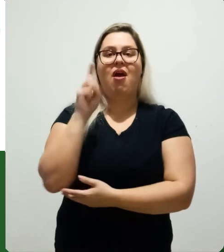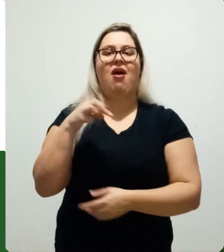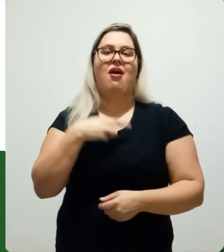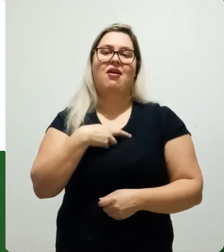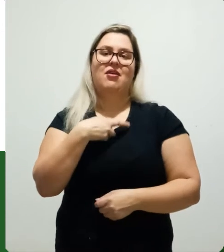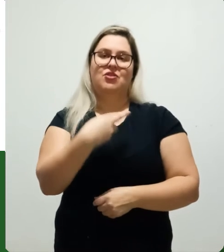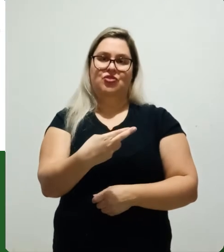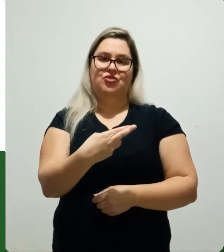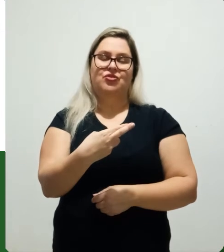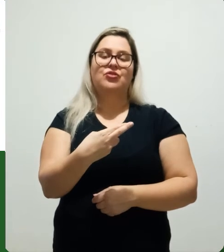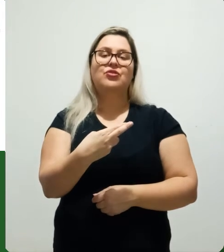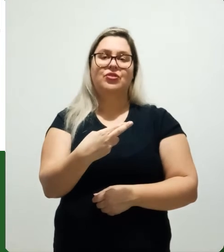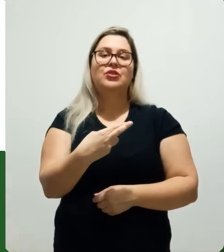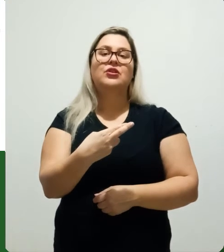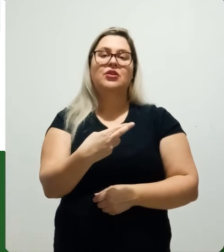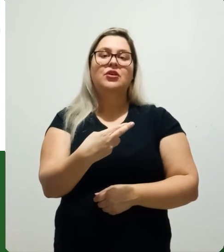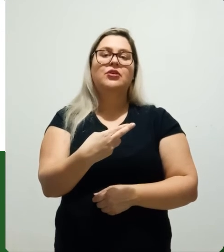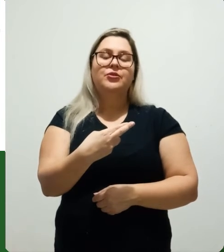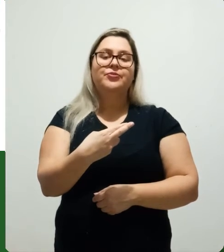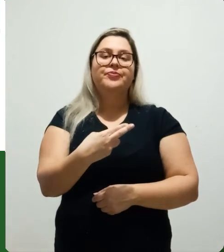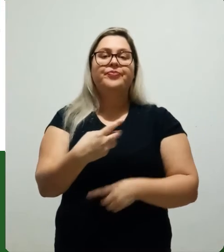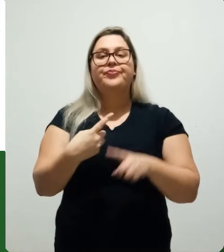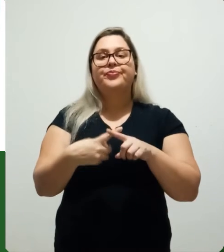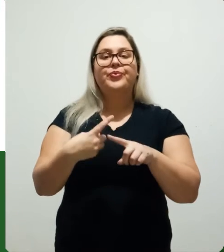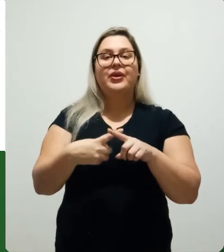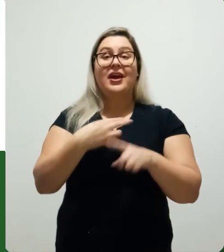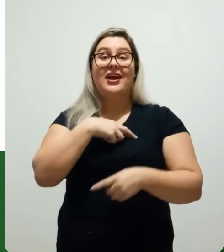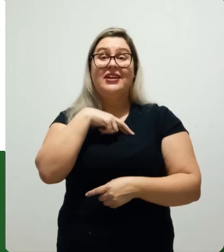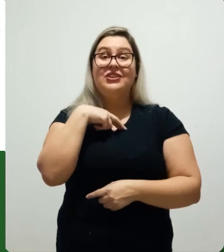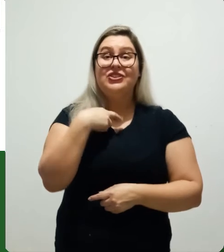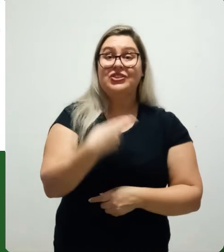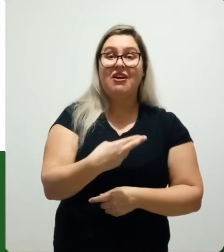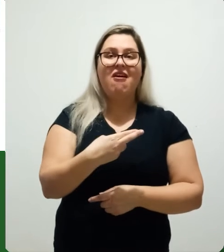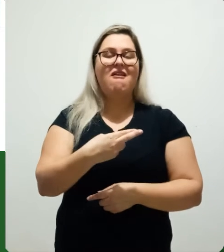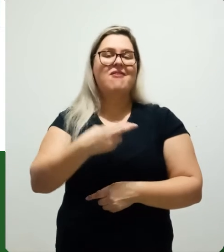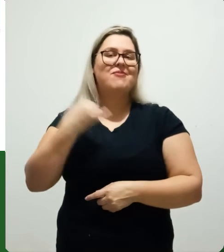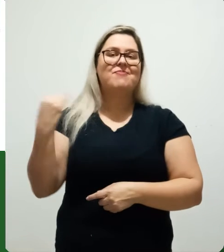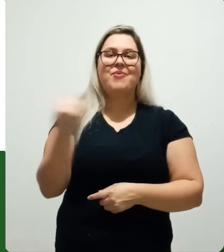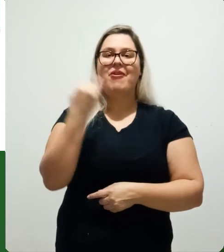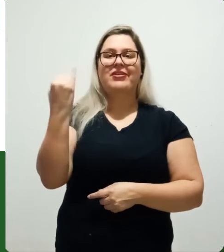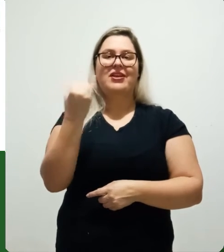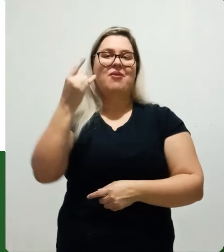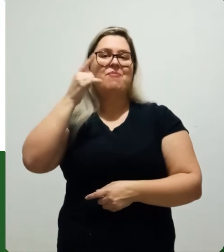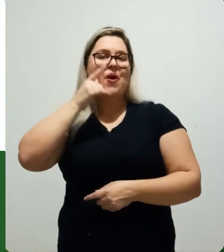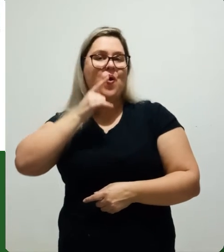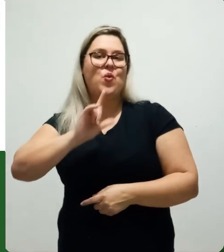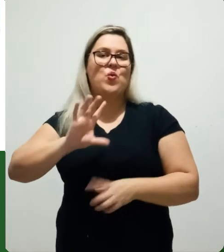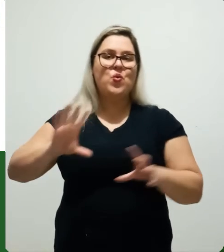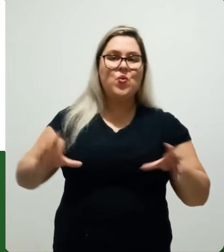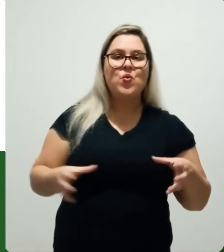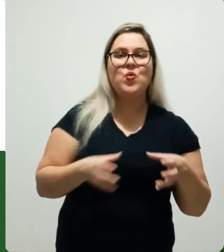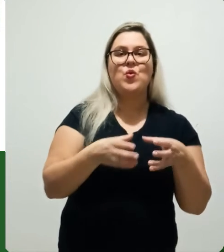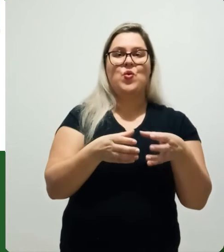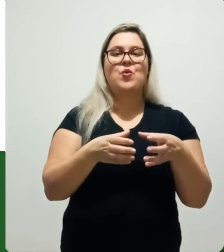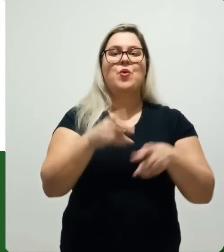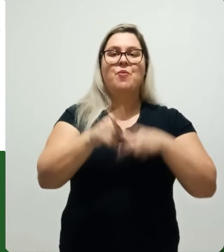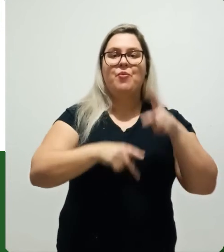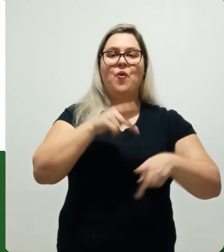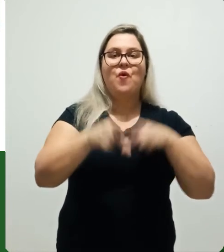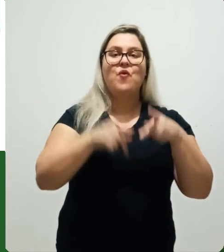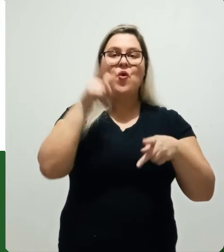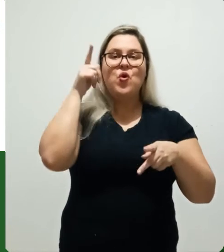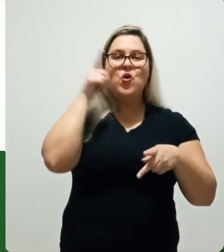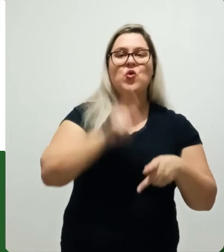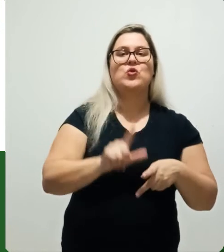que esses grupos encontravam era a religião, tá? Então, a religião era um elemento central para aglutinar